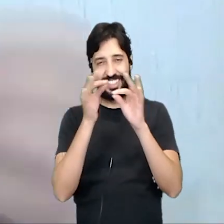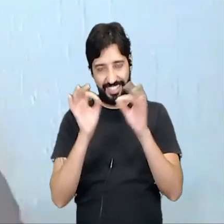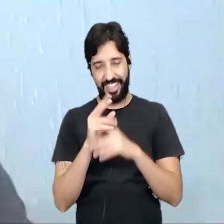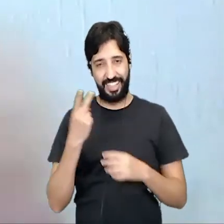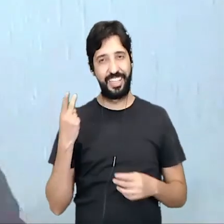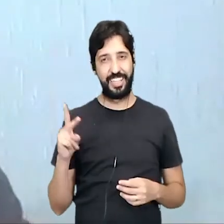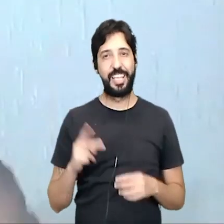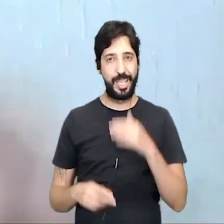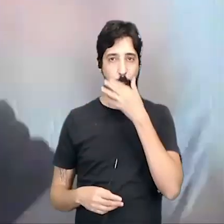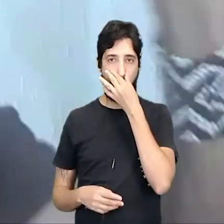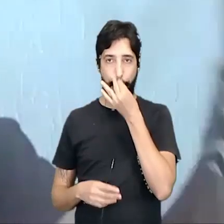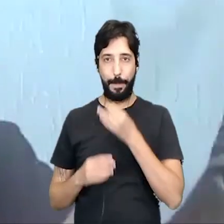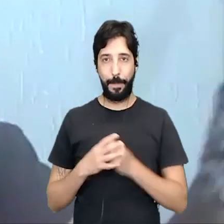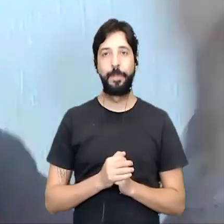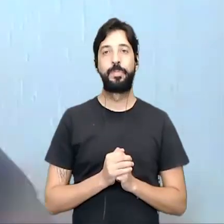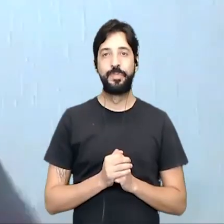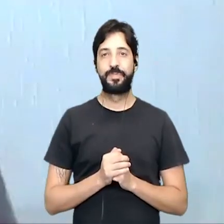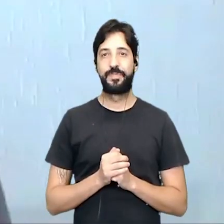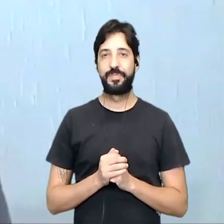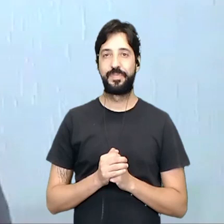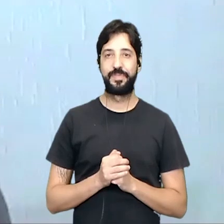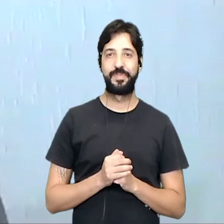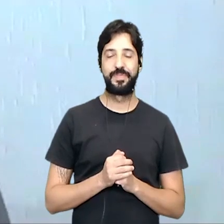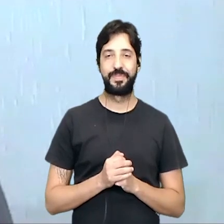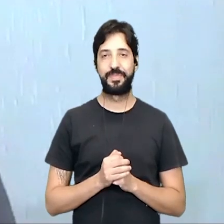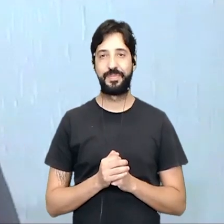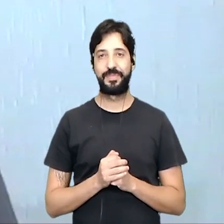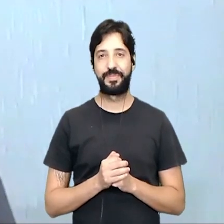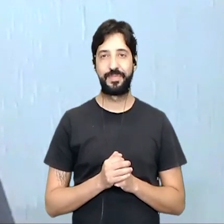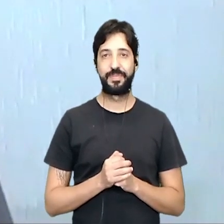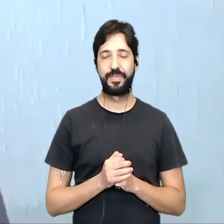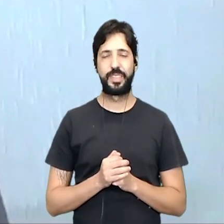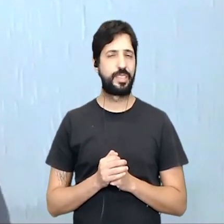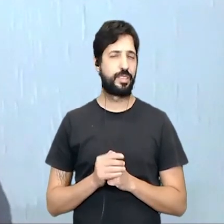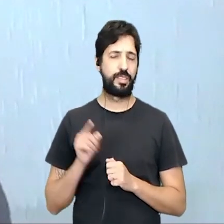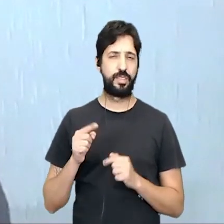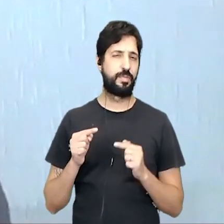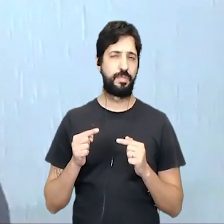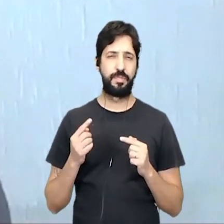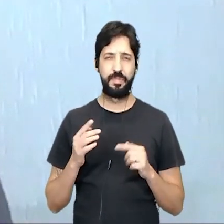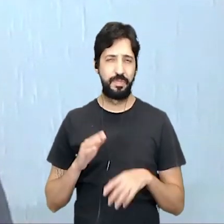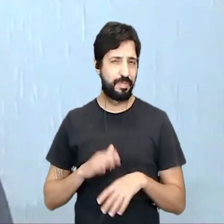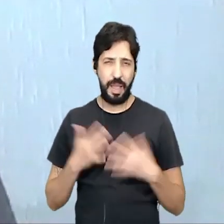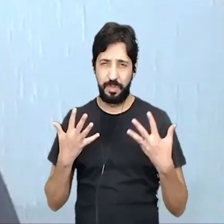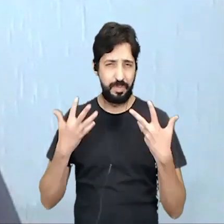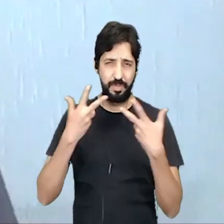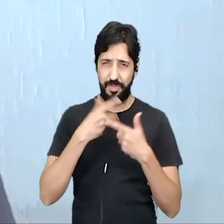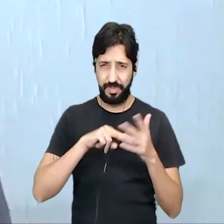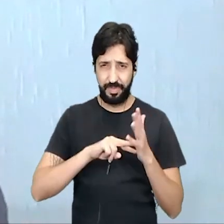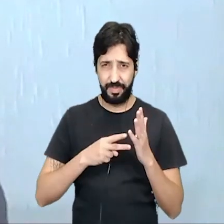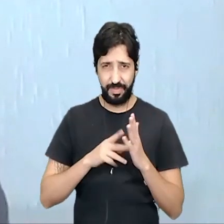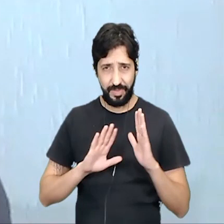destecendo aquele crochê do Neto que fez o céu. E a